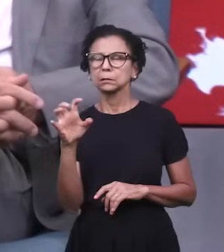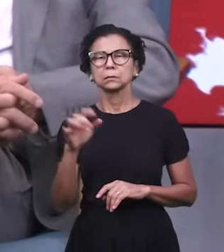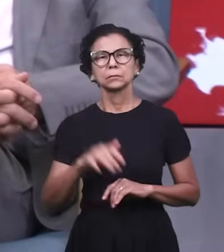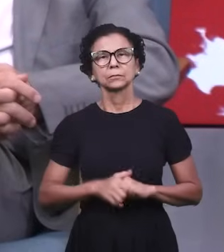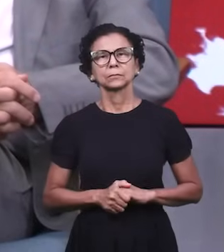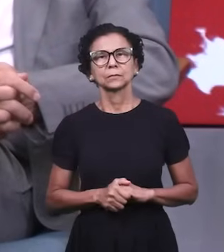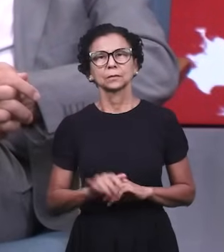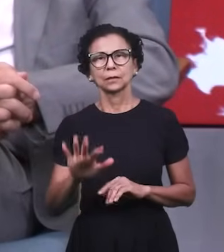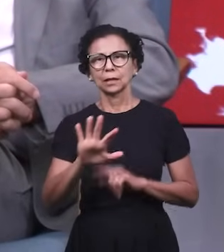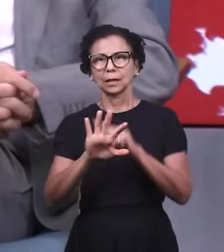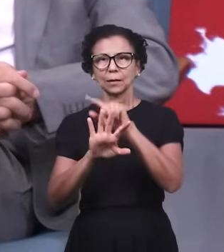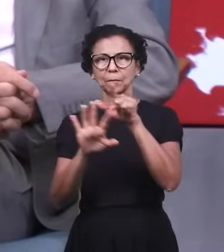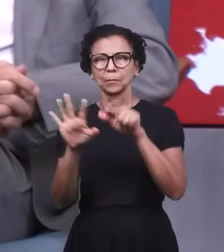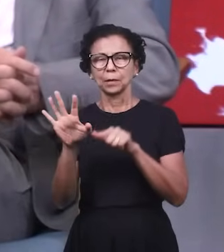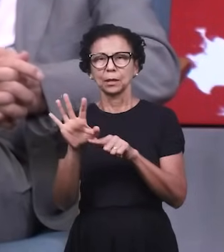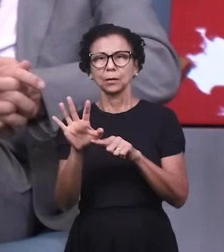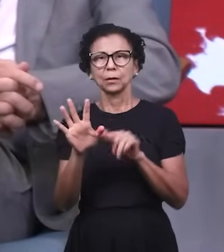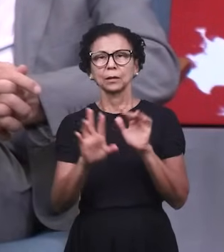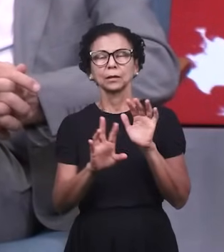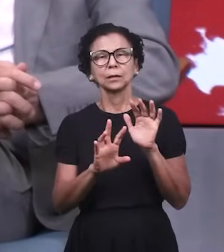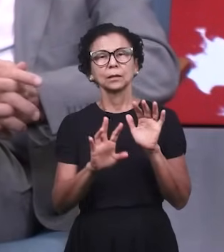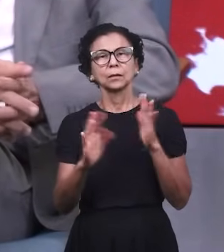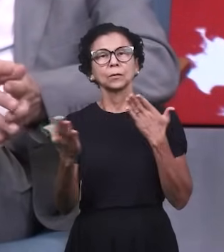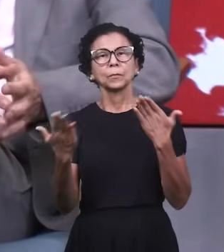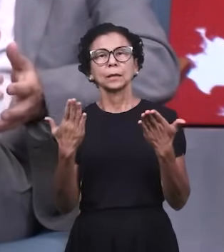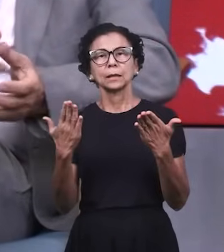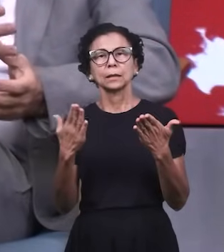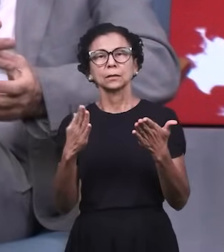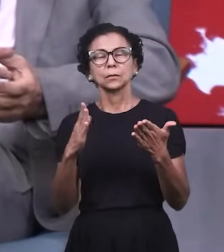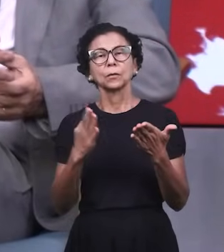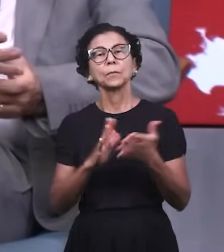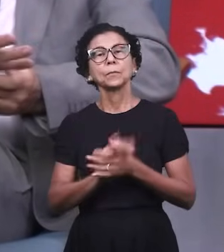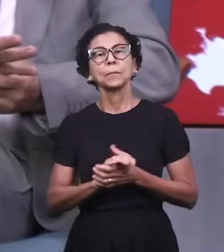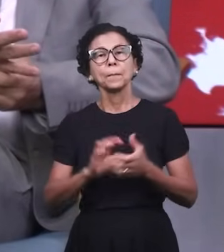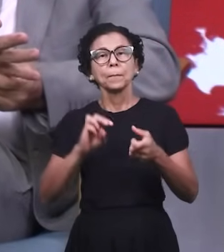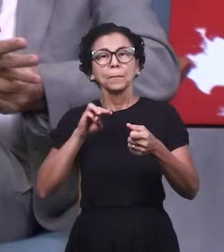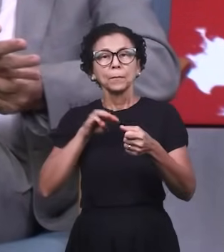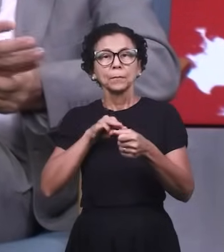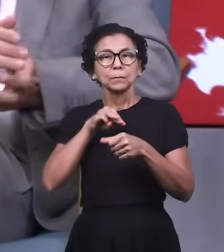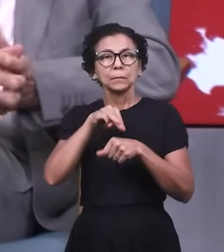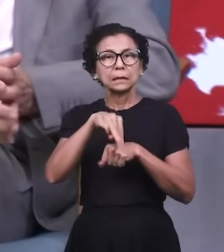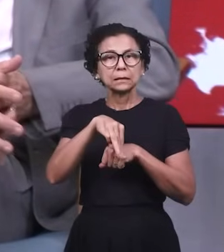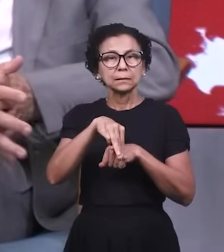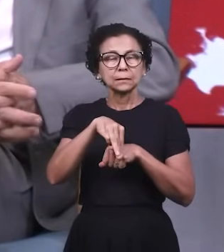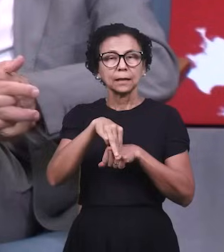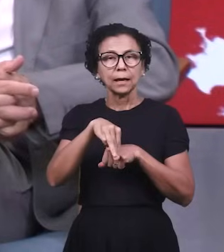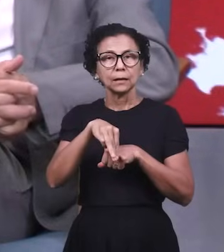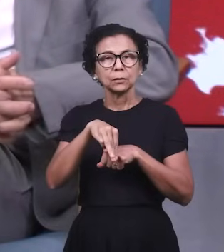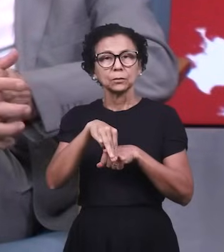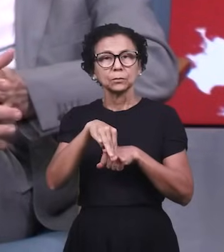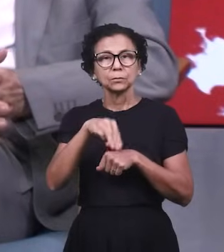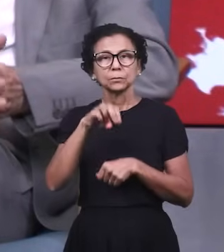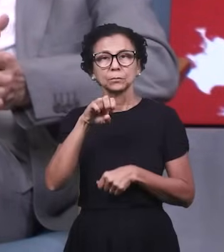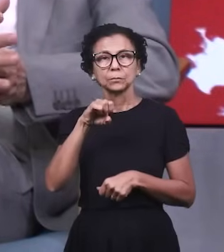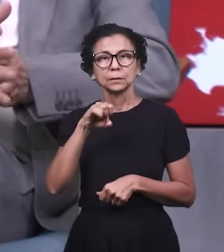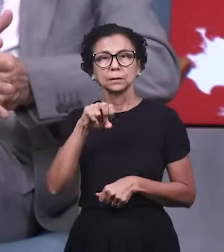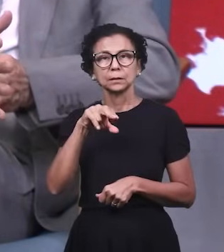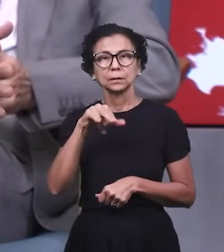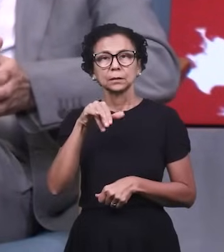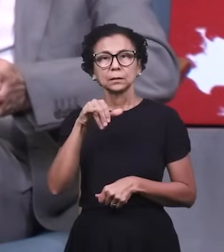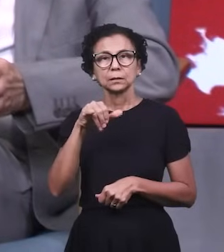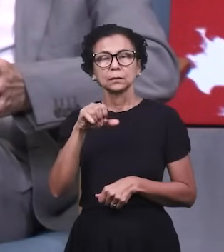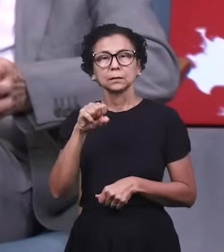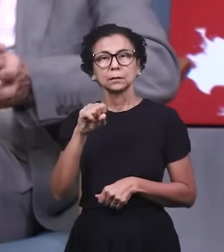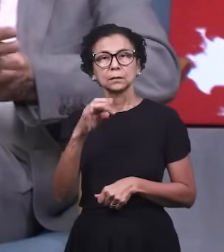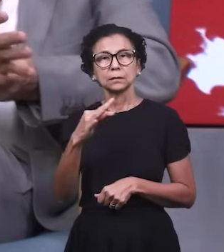ministérios. Não adianta, o ministério tem que ser, ele tem que estar preparado para